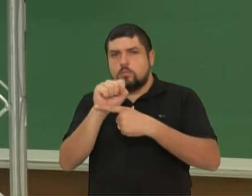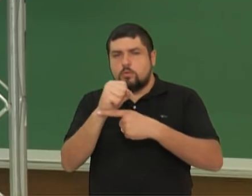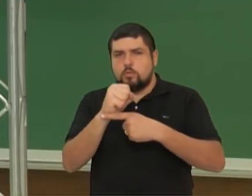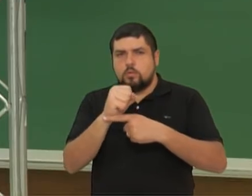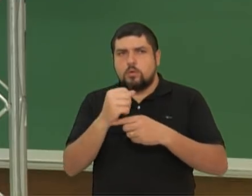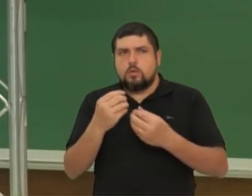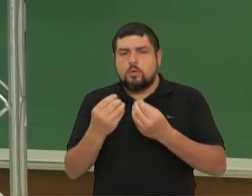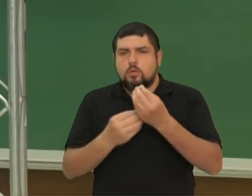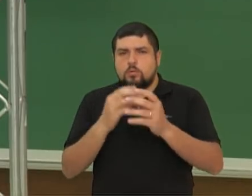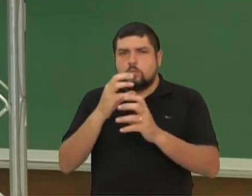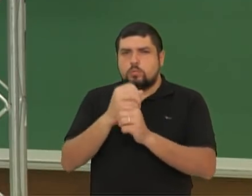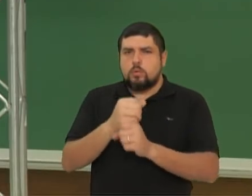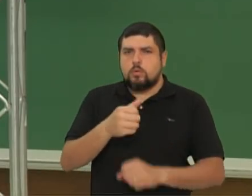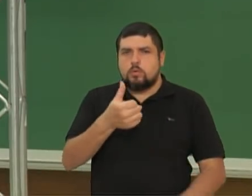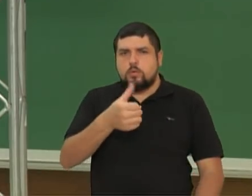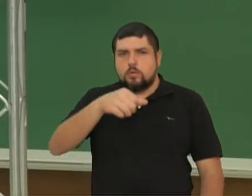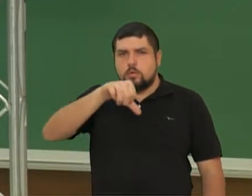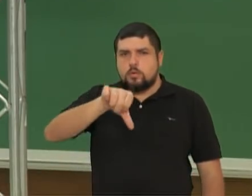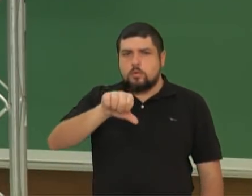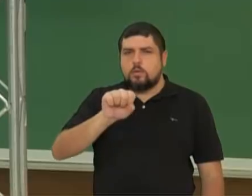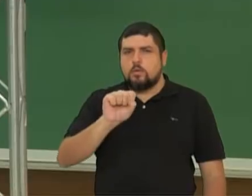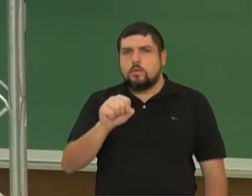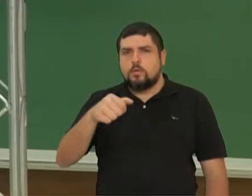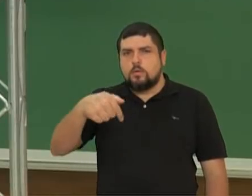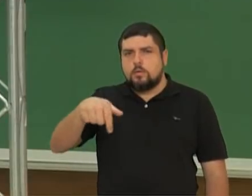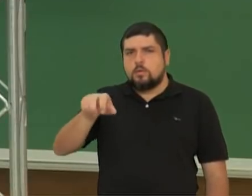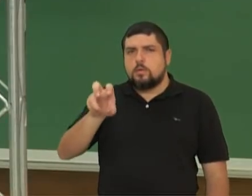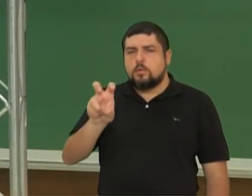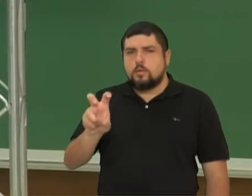19.875 habitantes.